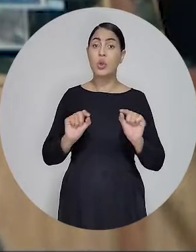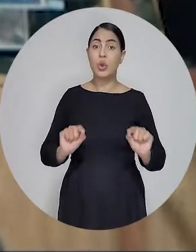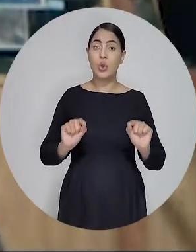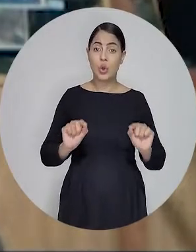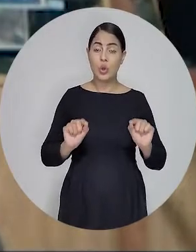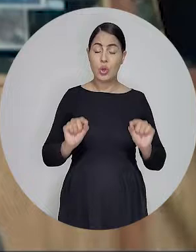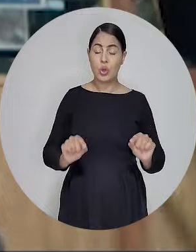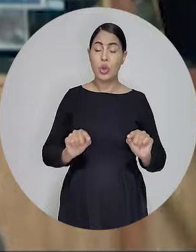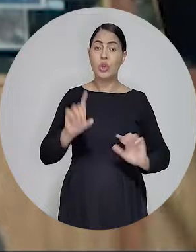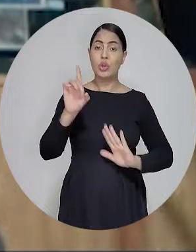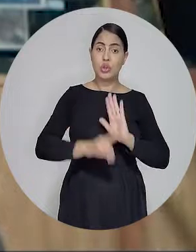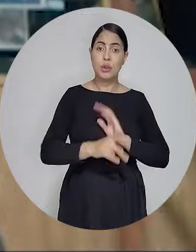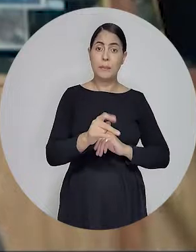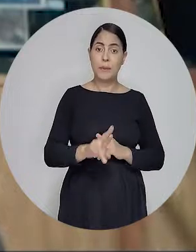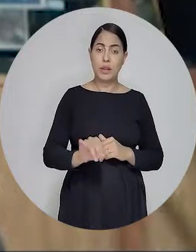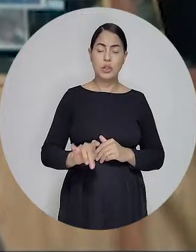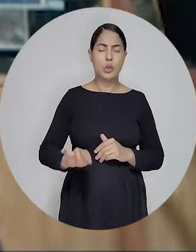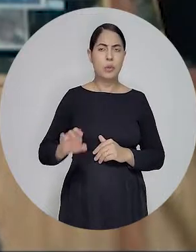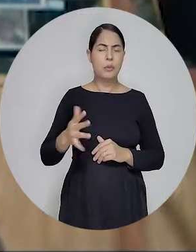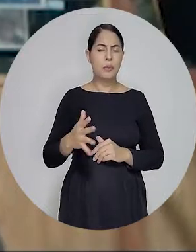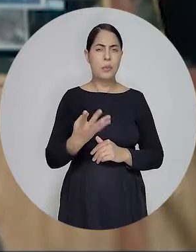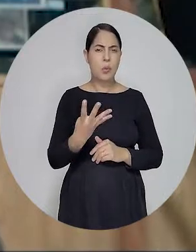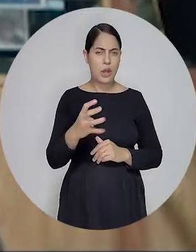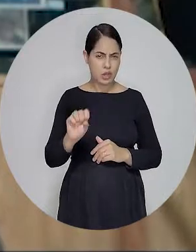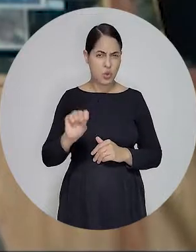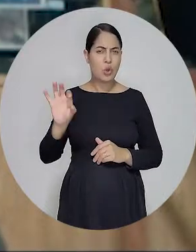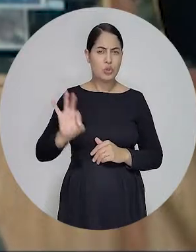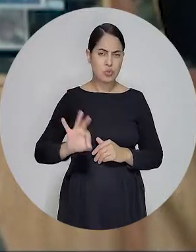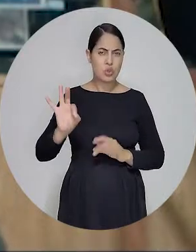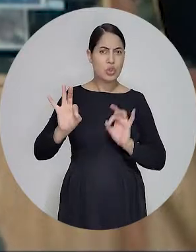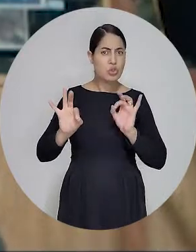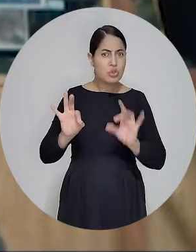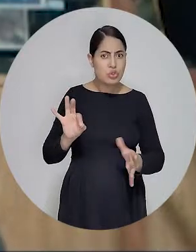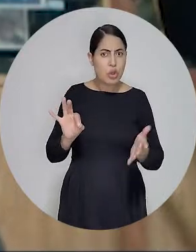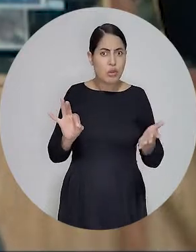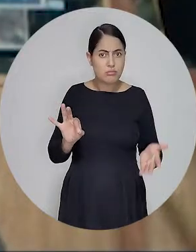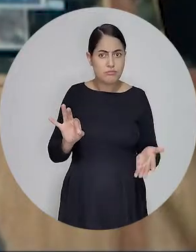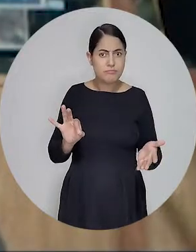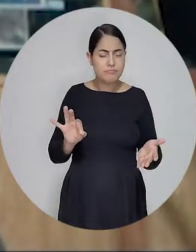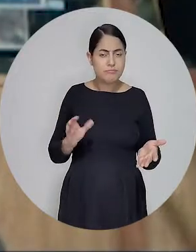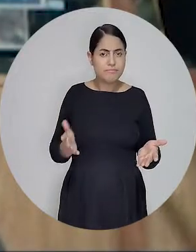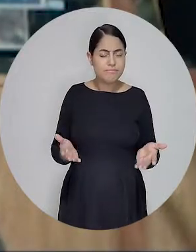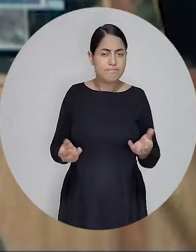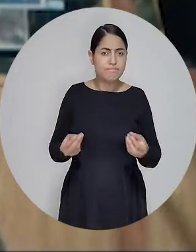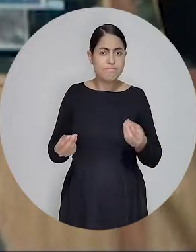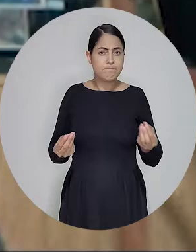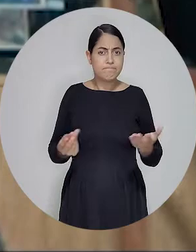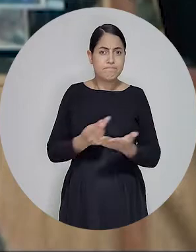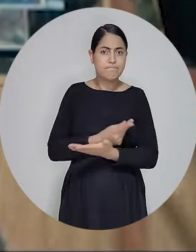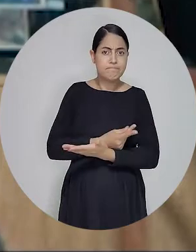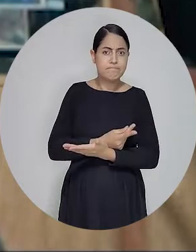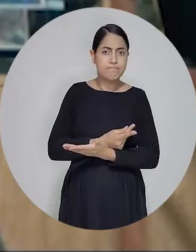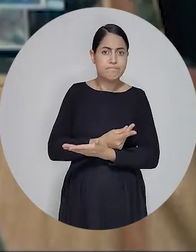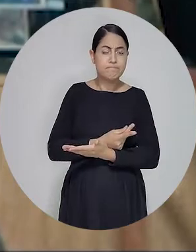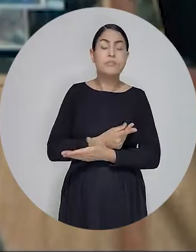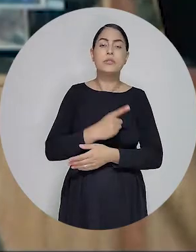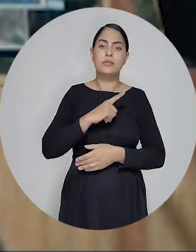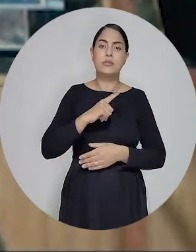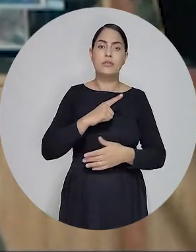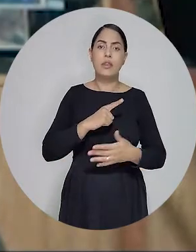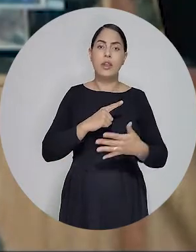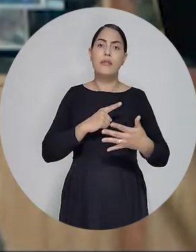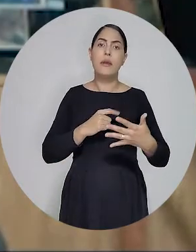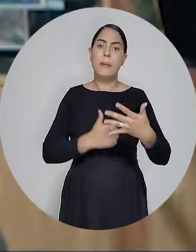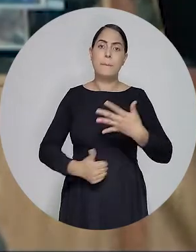2022, o crédito orçamentário que foi disponibilizado para o pagamento de precatórios só dá para pagar 48% dos valores que são devidos.